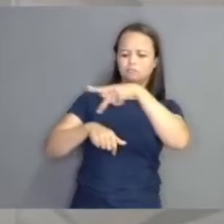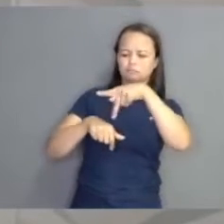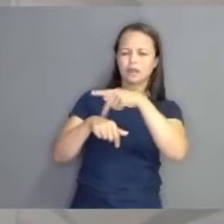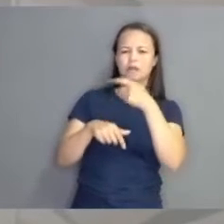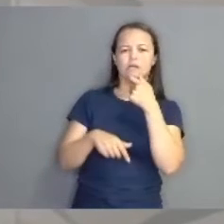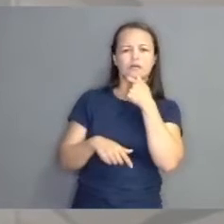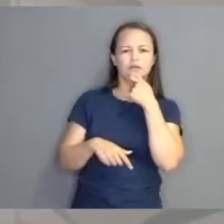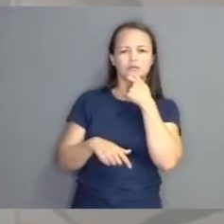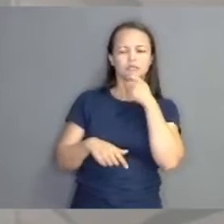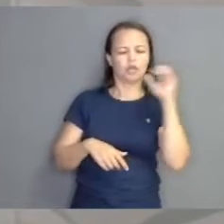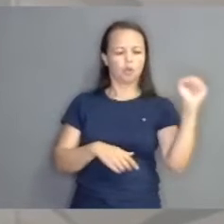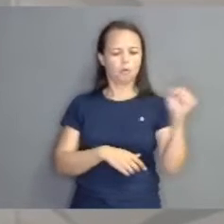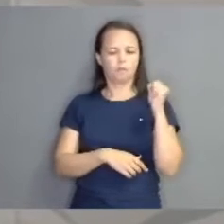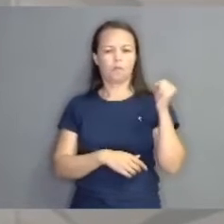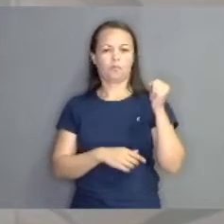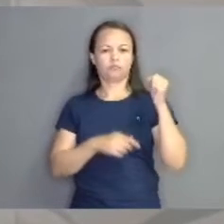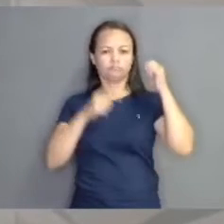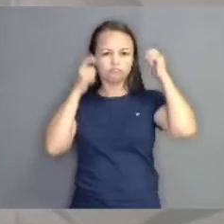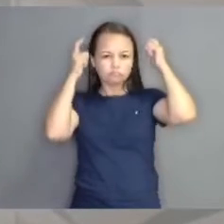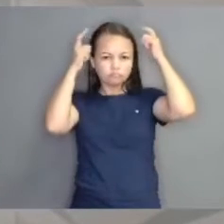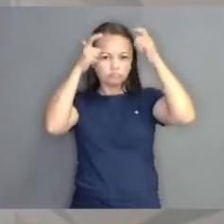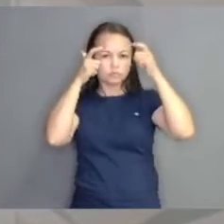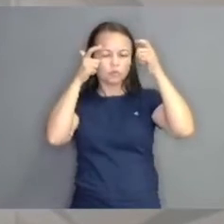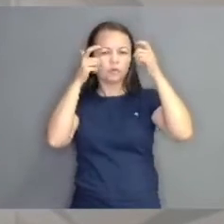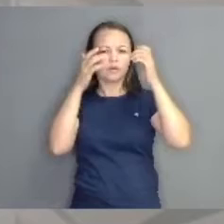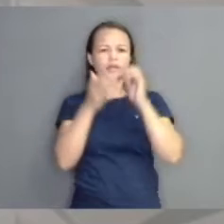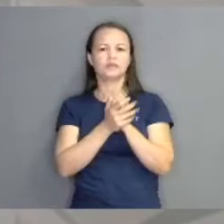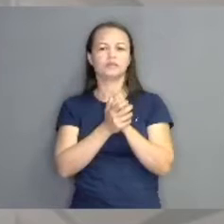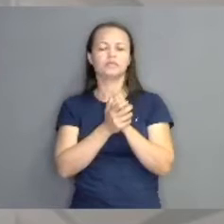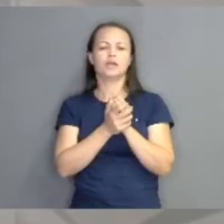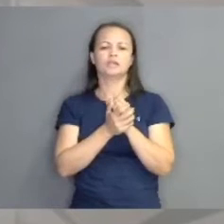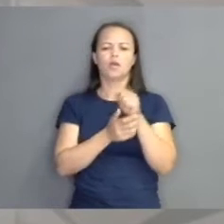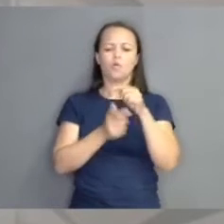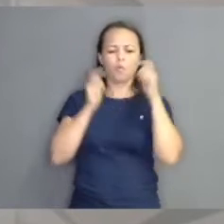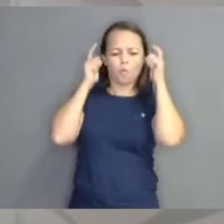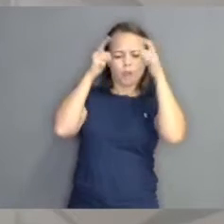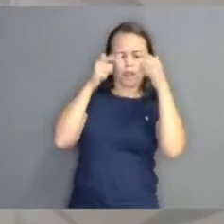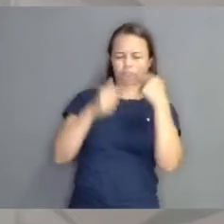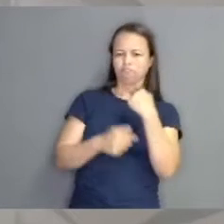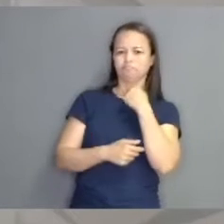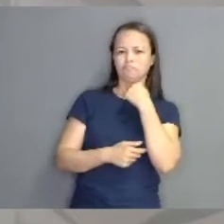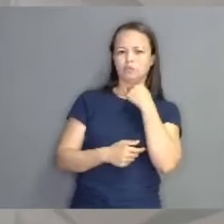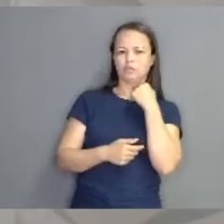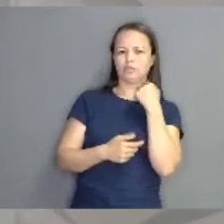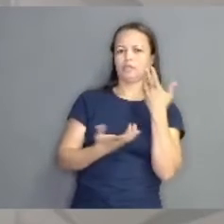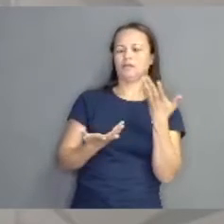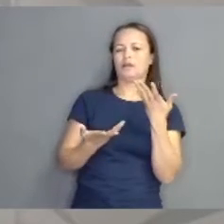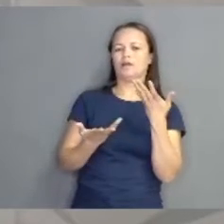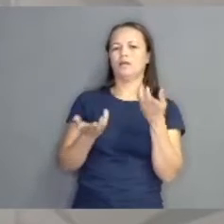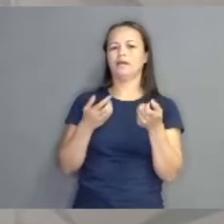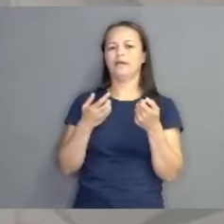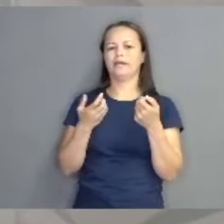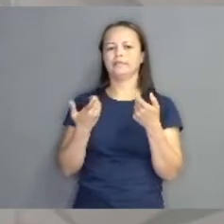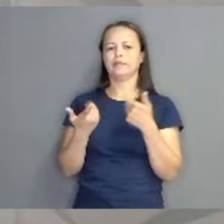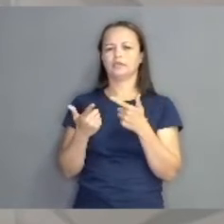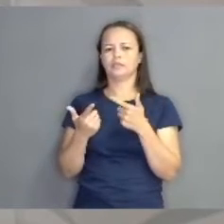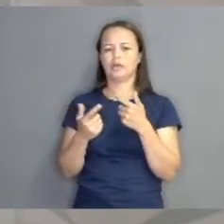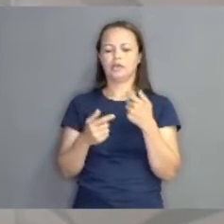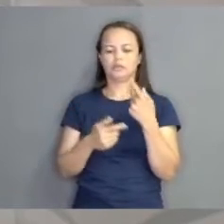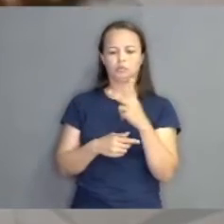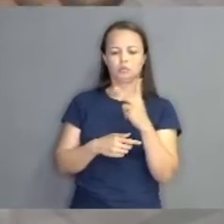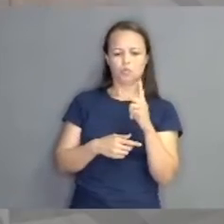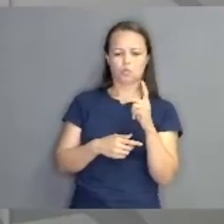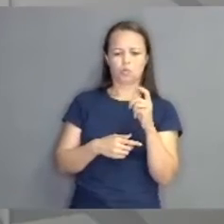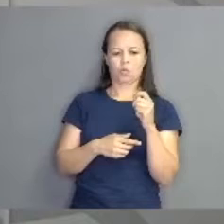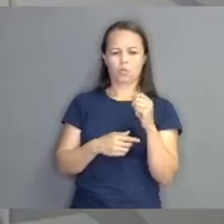os poderes do rei. O rei, ele não poderia abusar da sua autoridade. Tá certo que